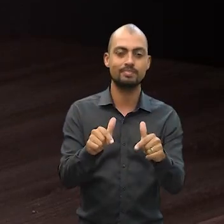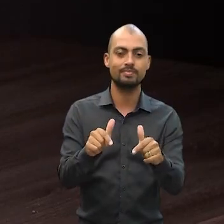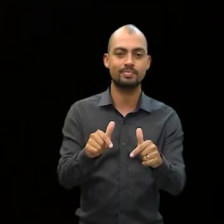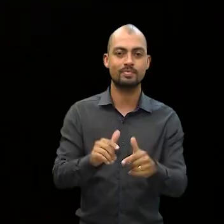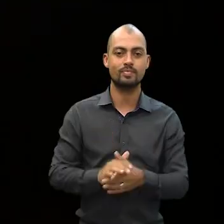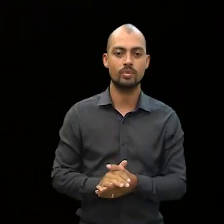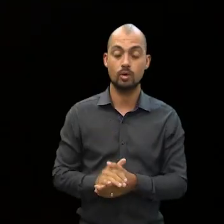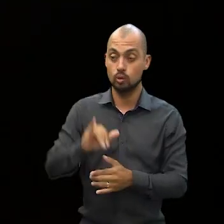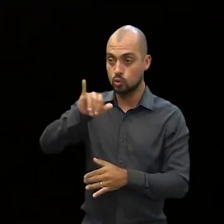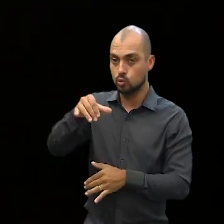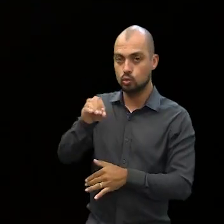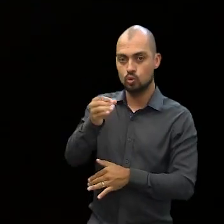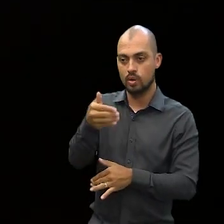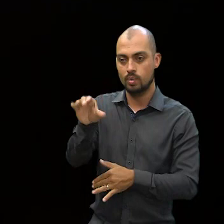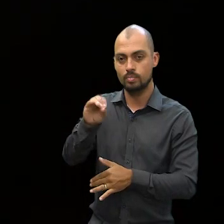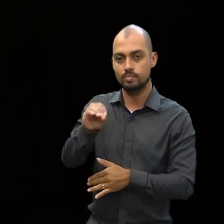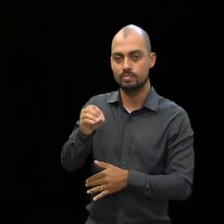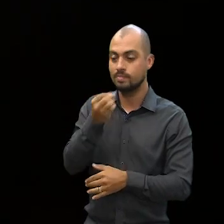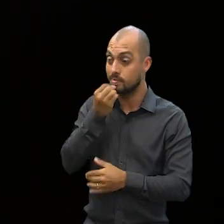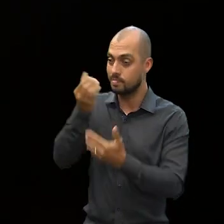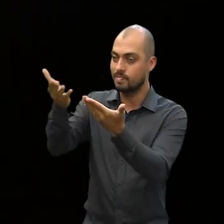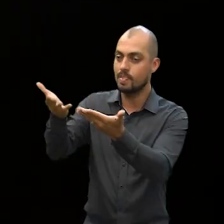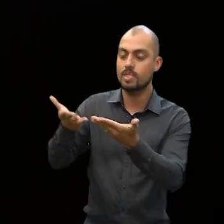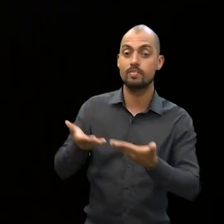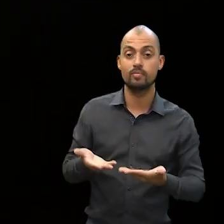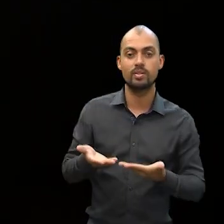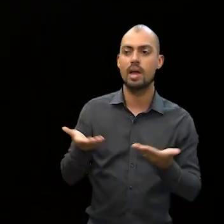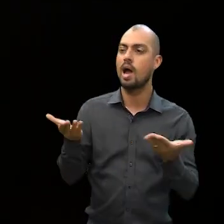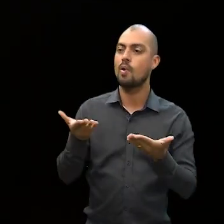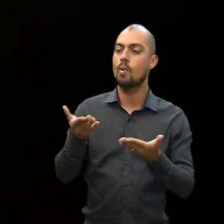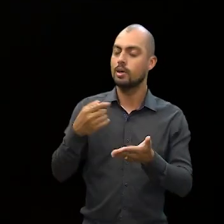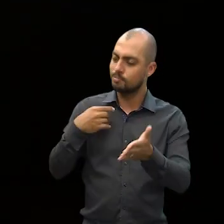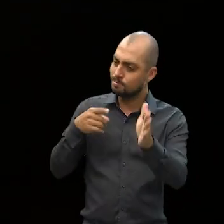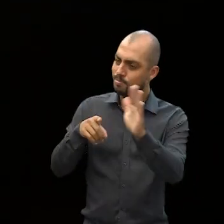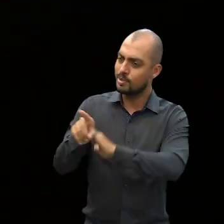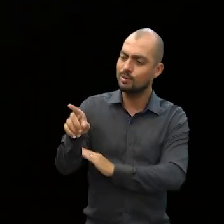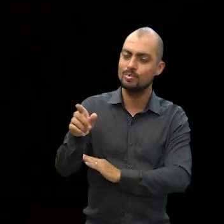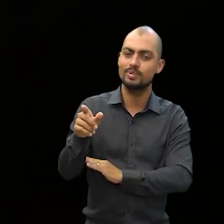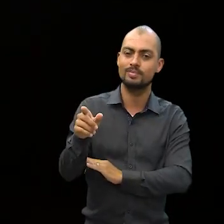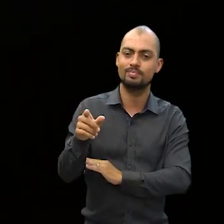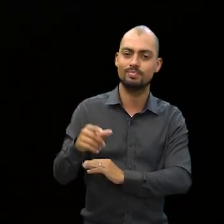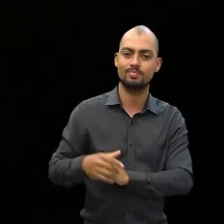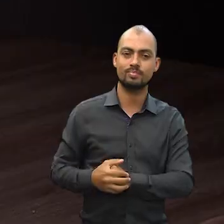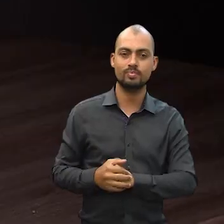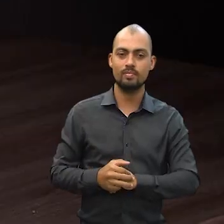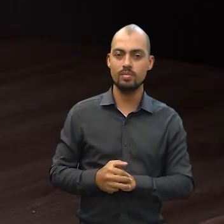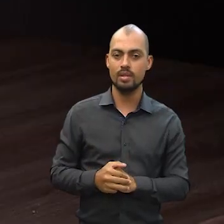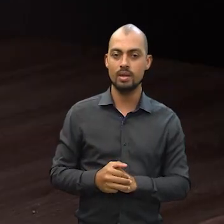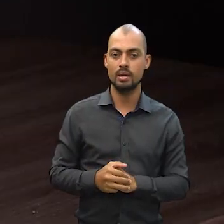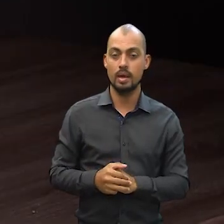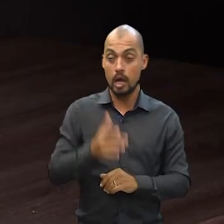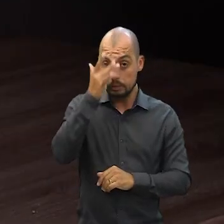atividades. João, bem-vindo novamente. E eu já vou fazer a minha primeira pergunta. Muitos empreendedores tiveram